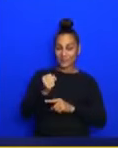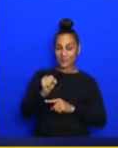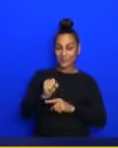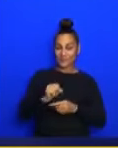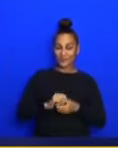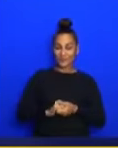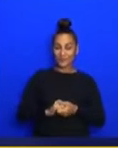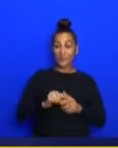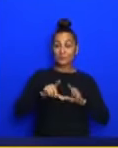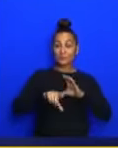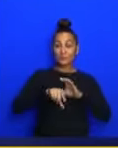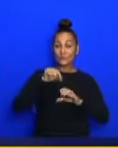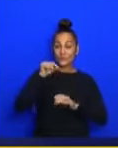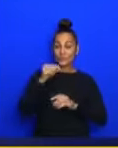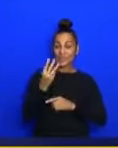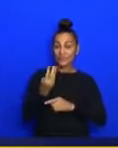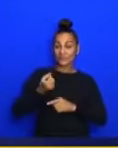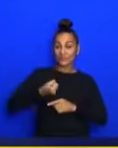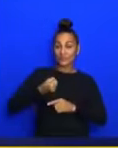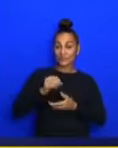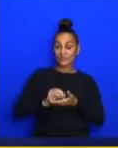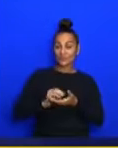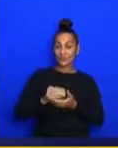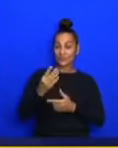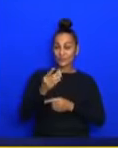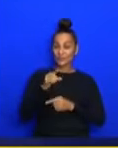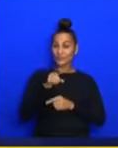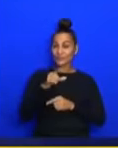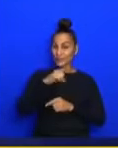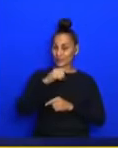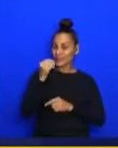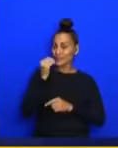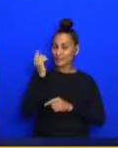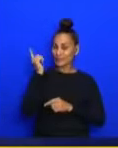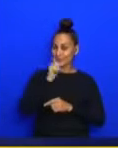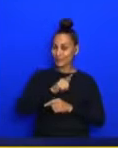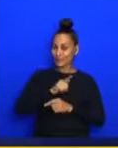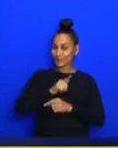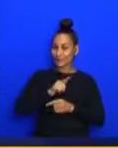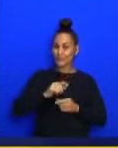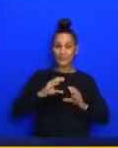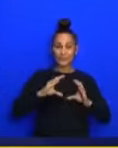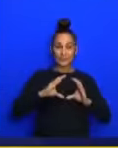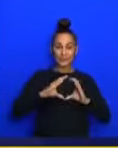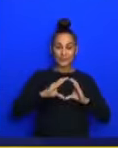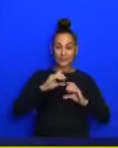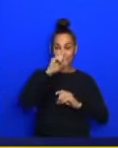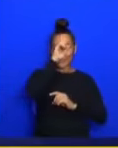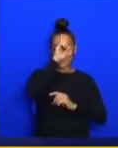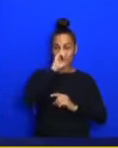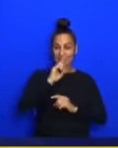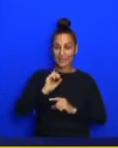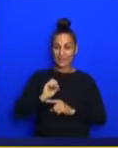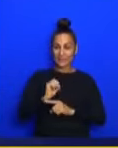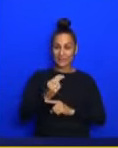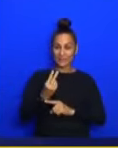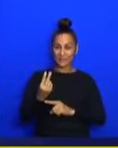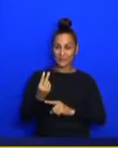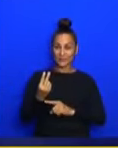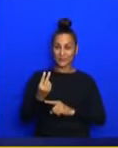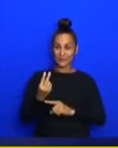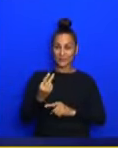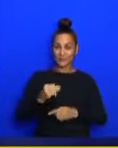08. Foram sorteados 3 números, faltam 4, você ainda tem chances. Bola amarela,